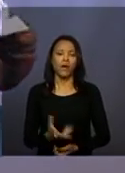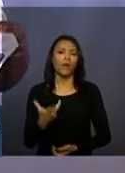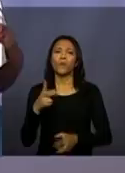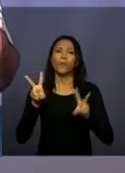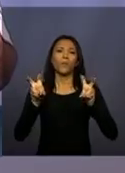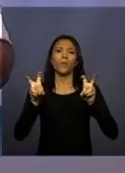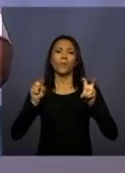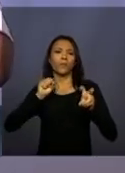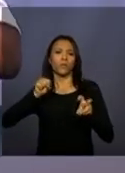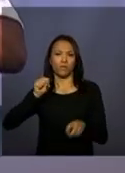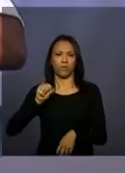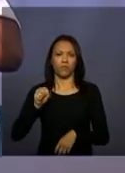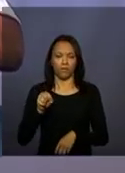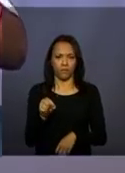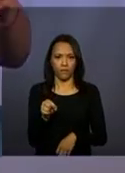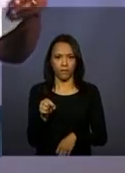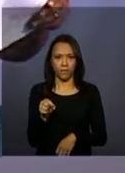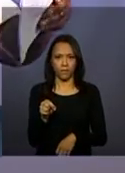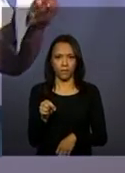questão